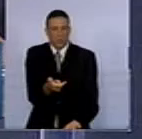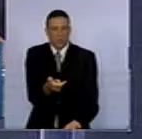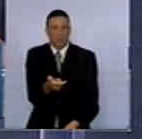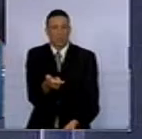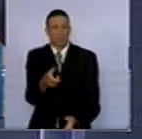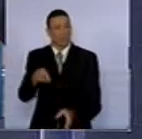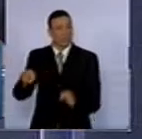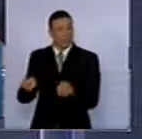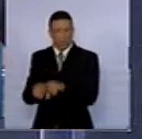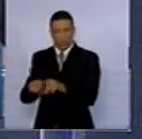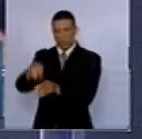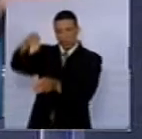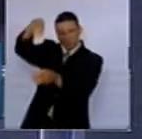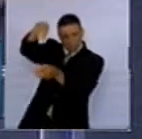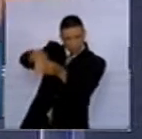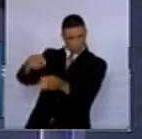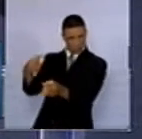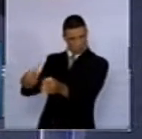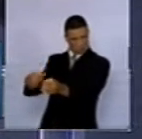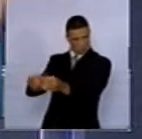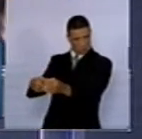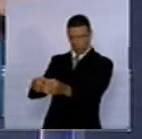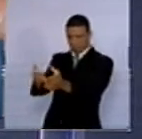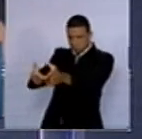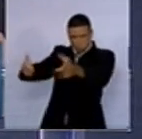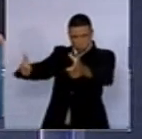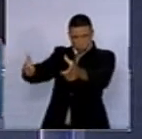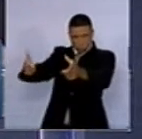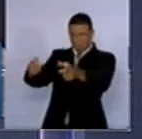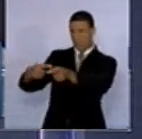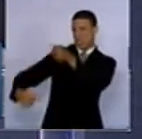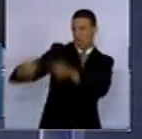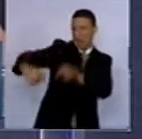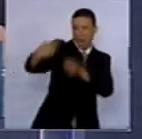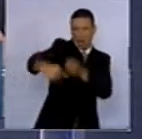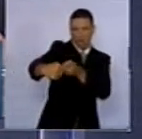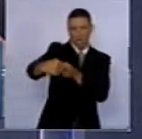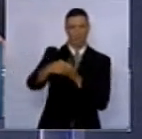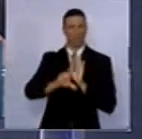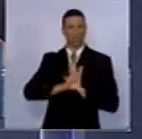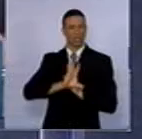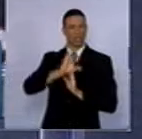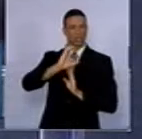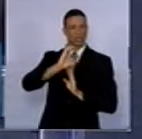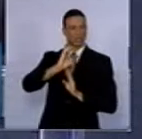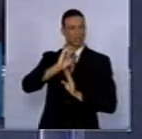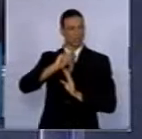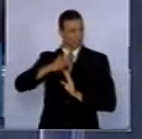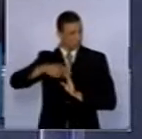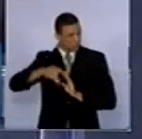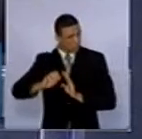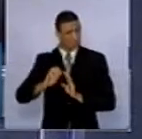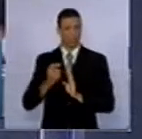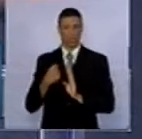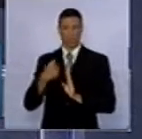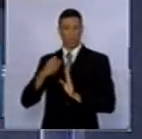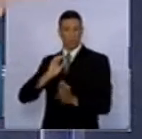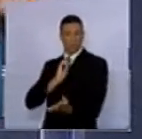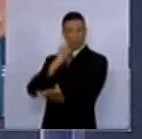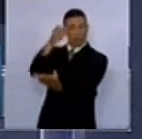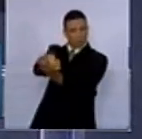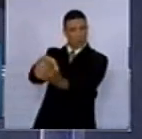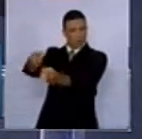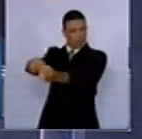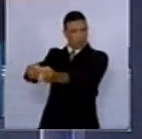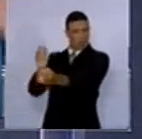concorrência em cidades estabelecidas é lá que tá sendo pedido o seac na maioria das vezes nas cidades aonde eu que paguei 200 milhões